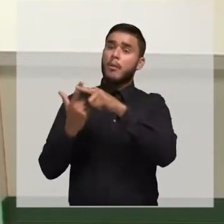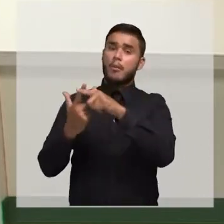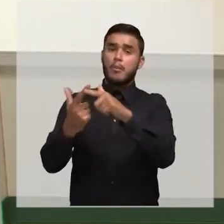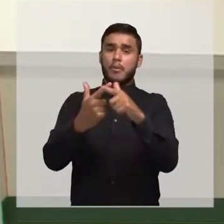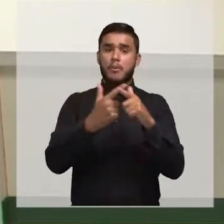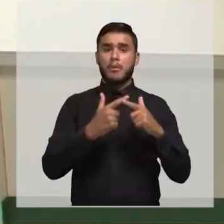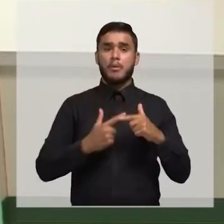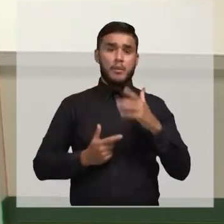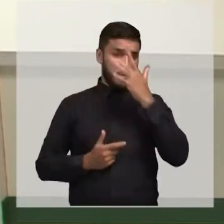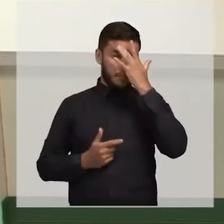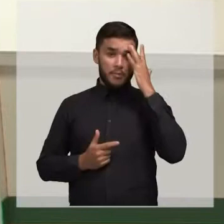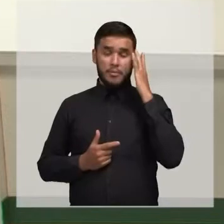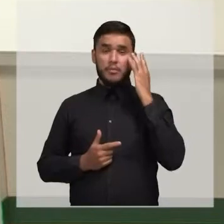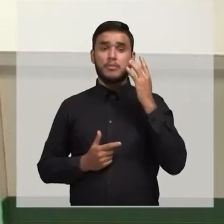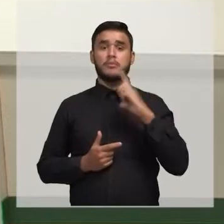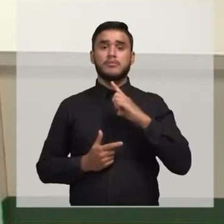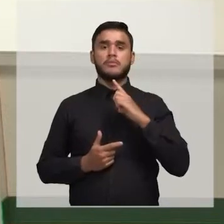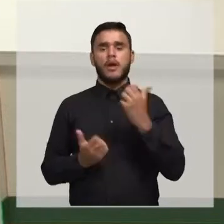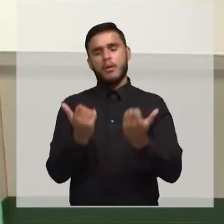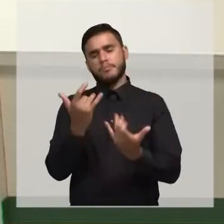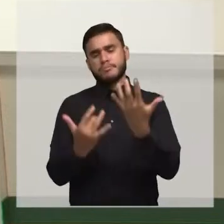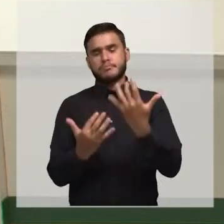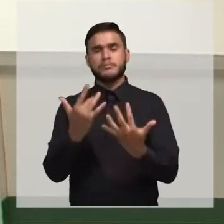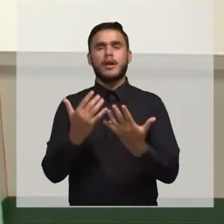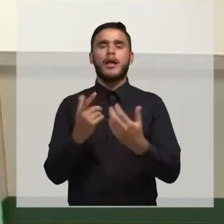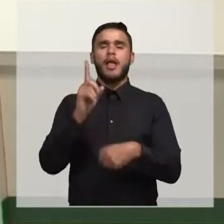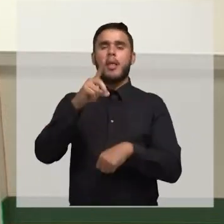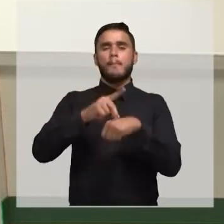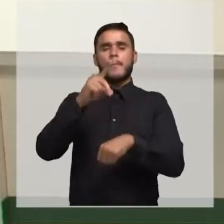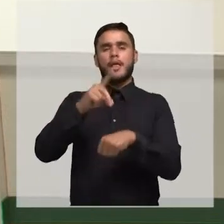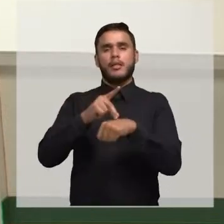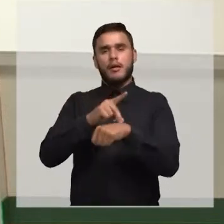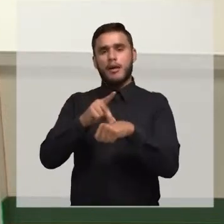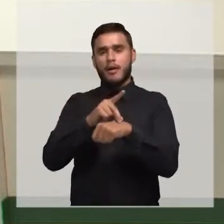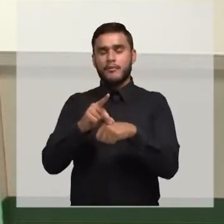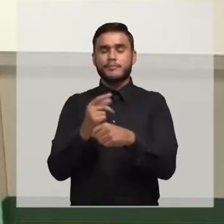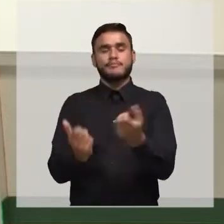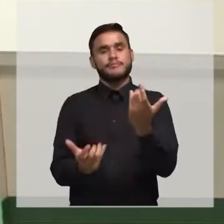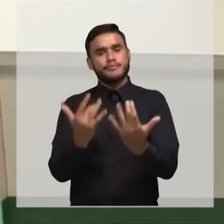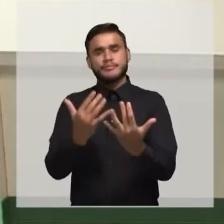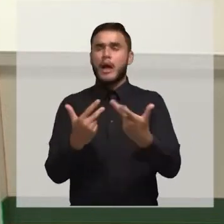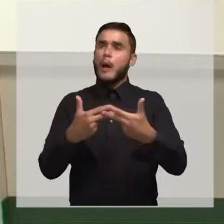pessoas passaram a usar mais o fogareiro que não usavam, falando